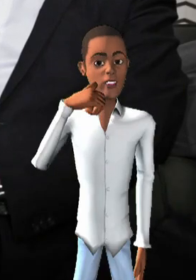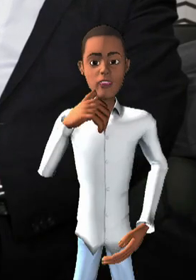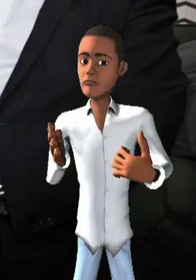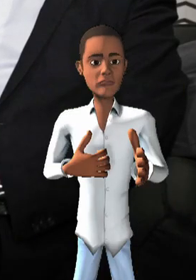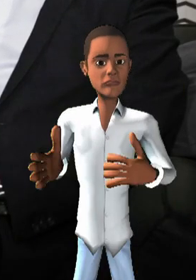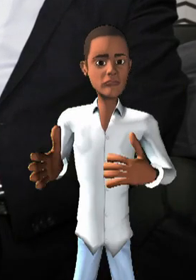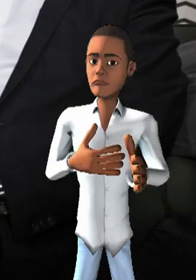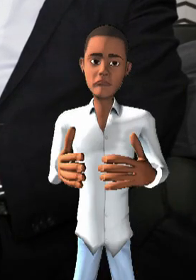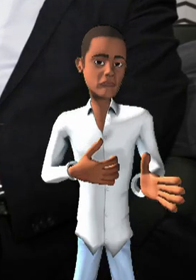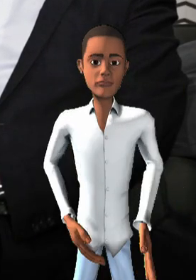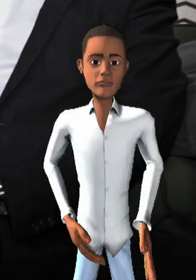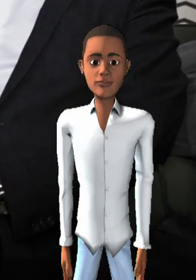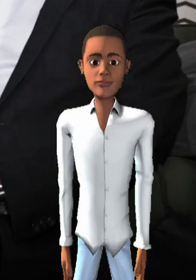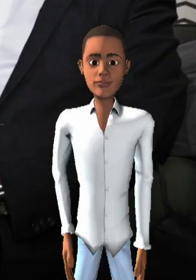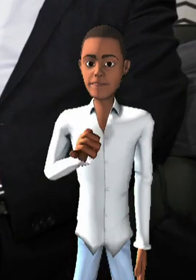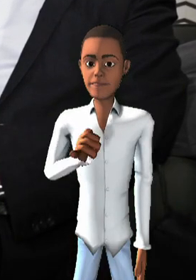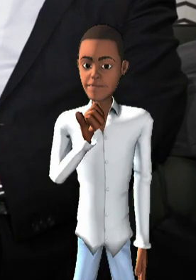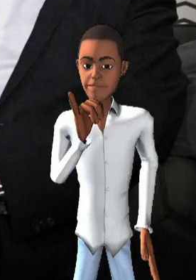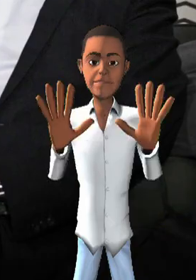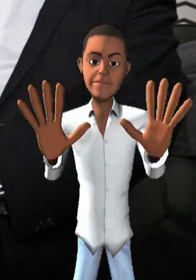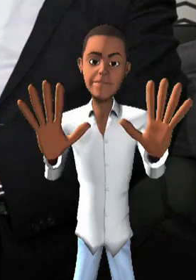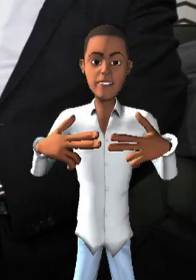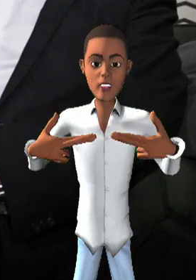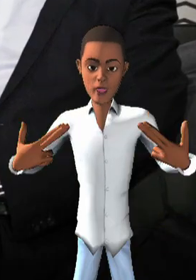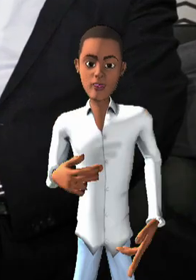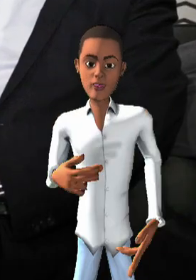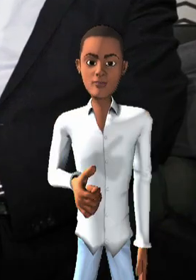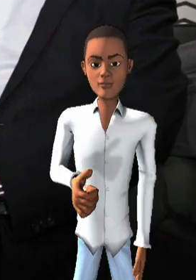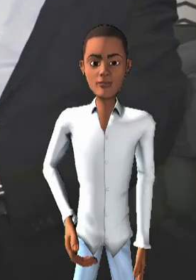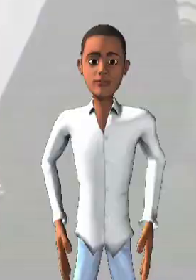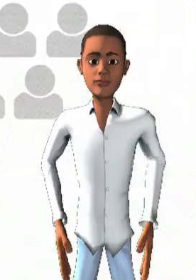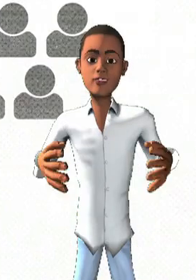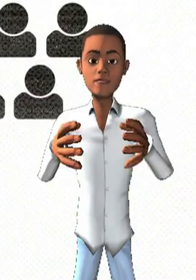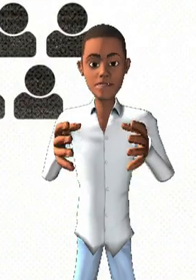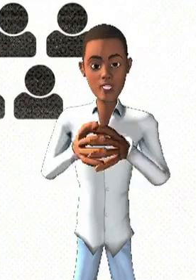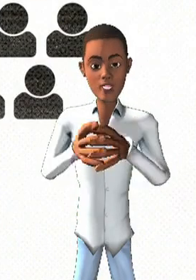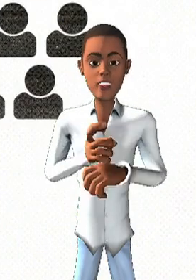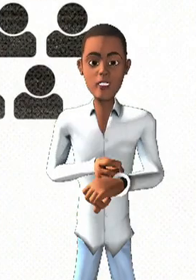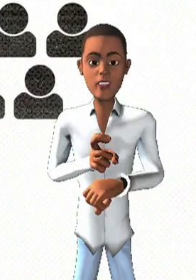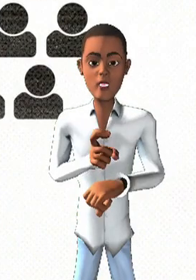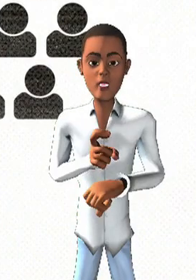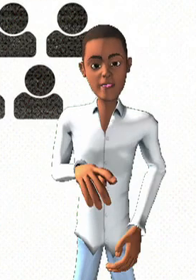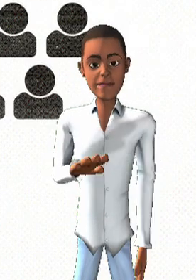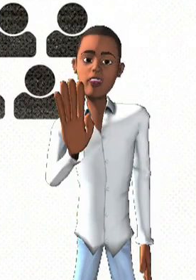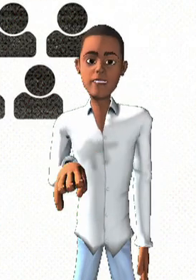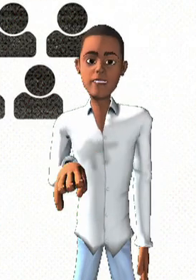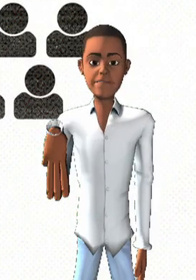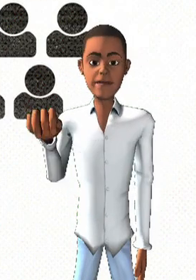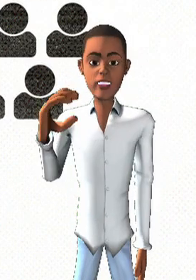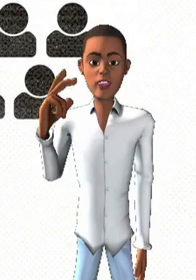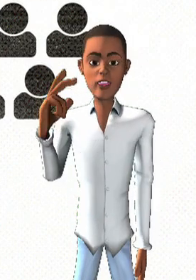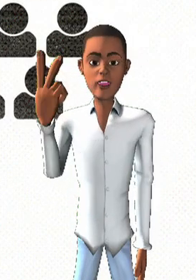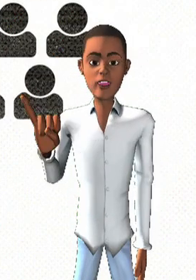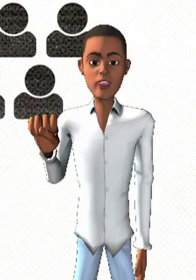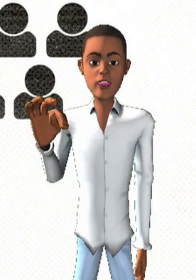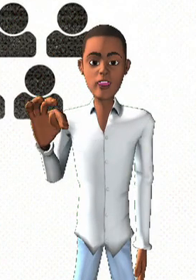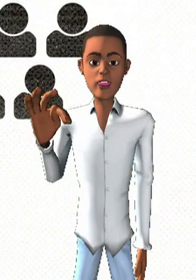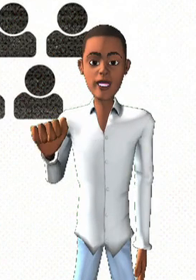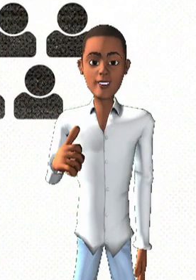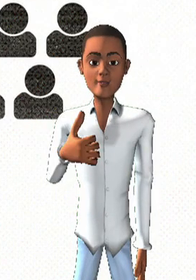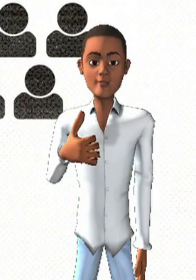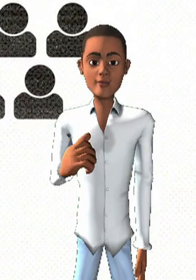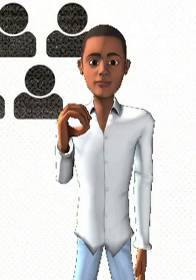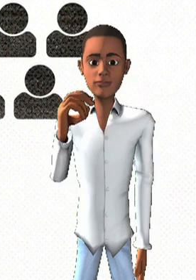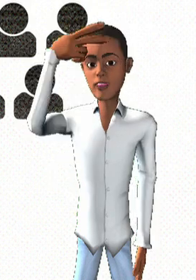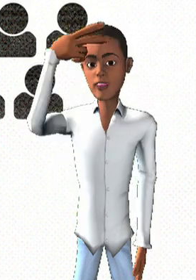sacudidas, apertões ou empurrões nos parceiros e nas parceiras. Nesse grupo mais machista, 4